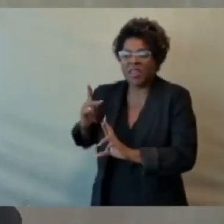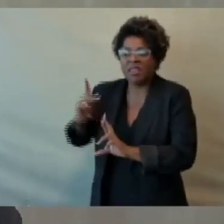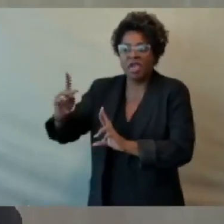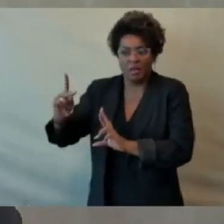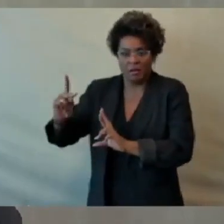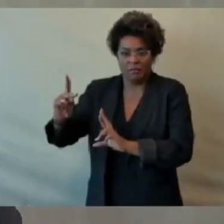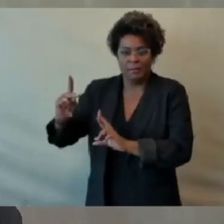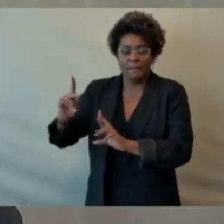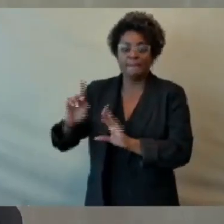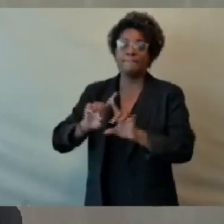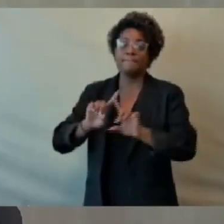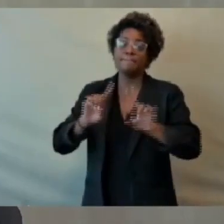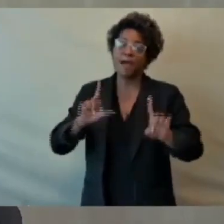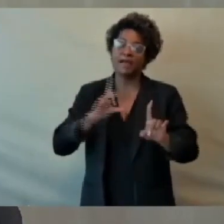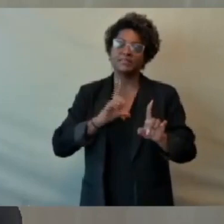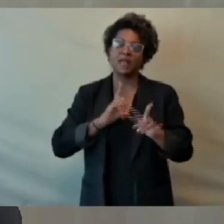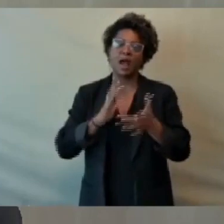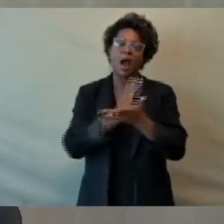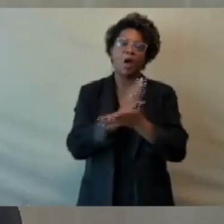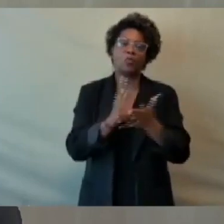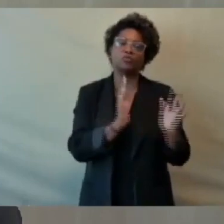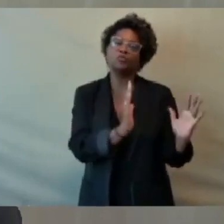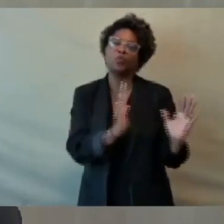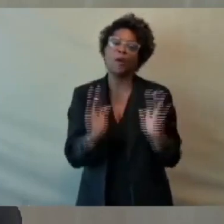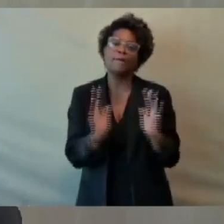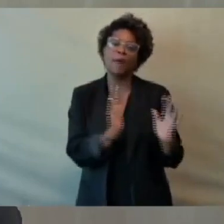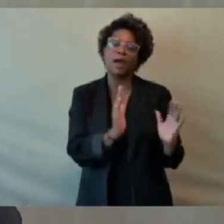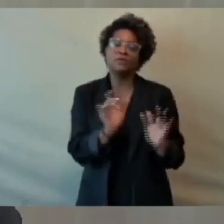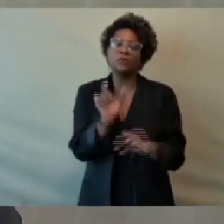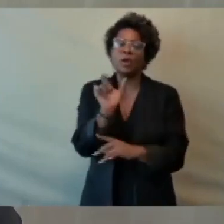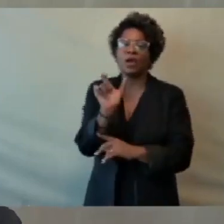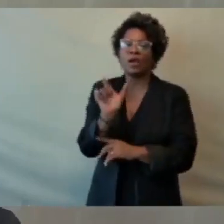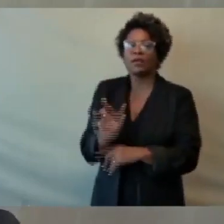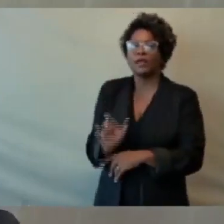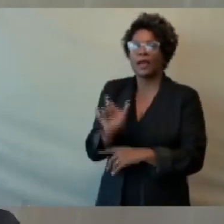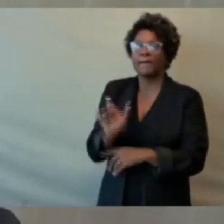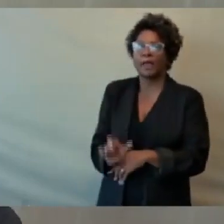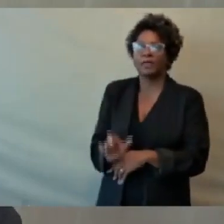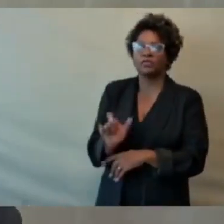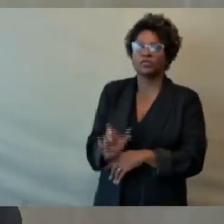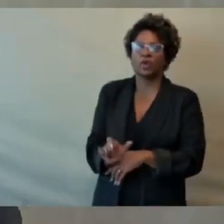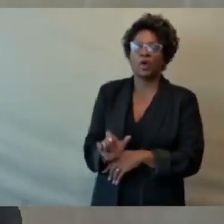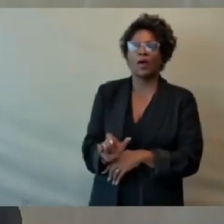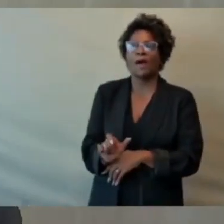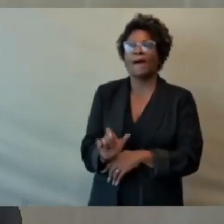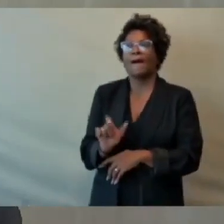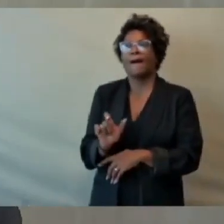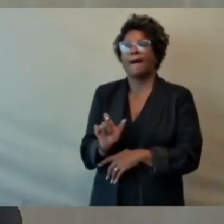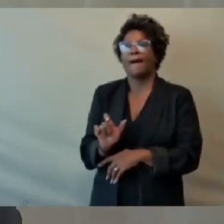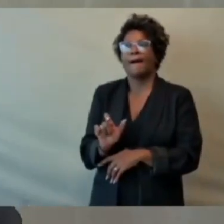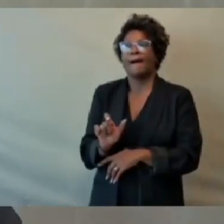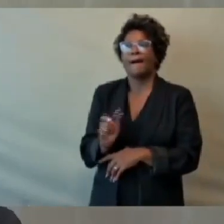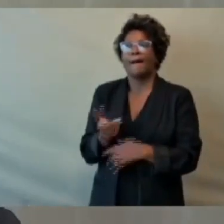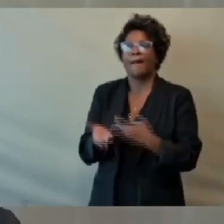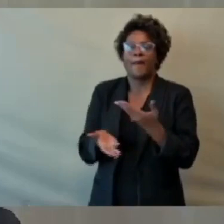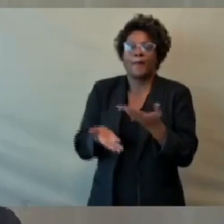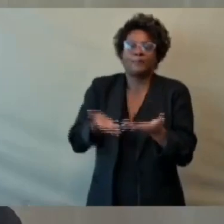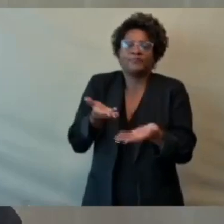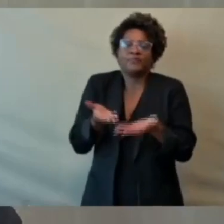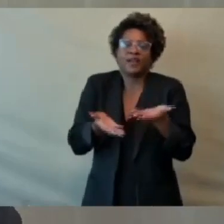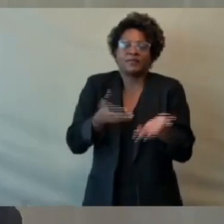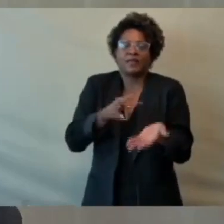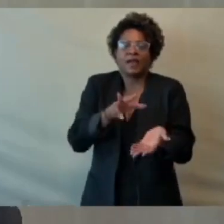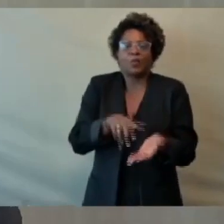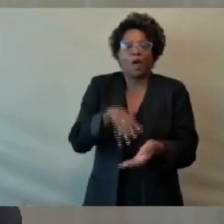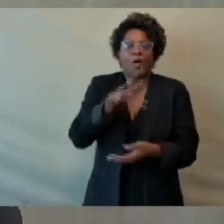que o cuidador está desfazendo da função dele, tratando ele como se fosse um doméstico. E ele não é